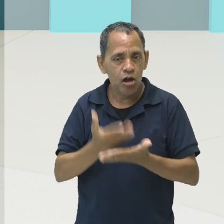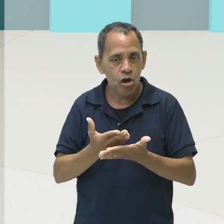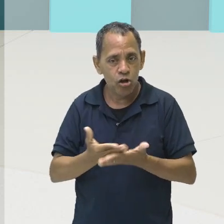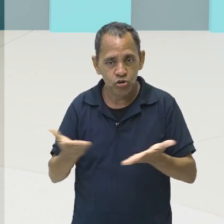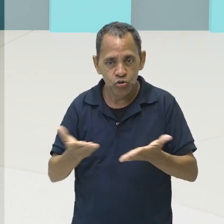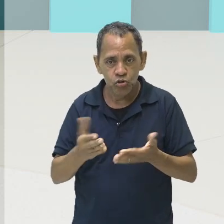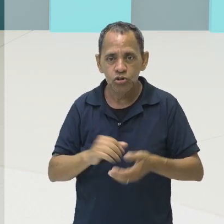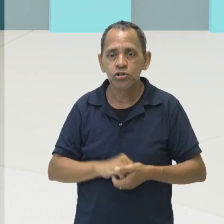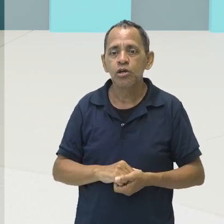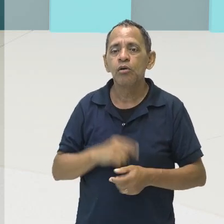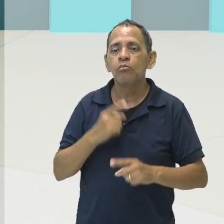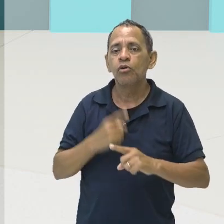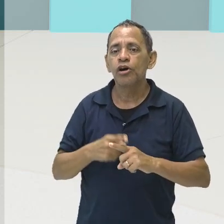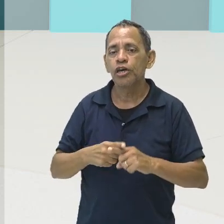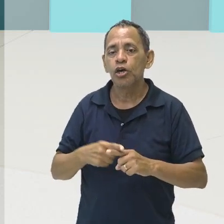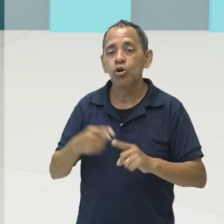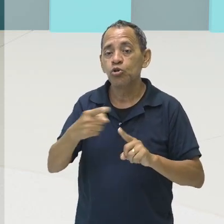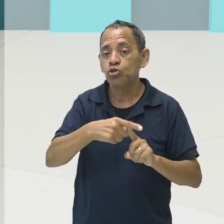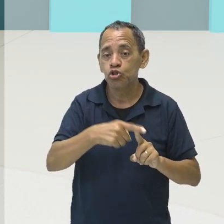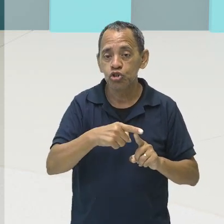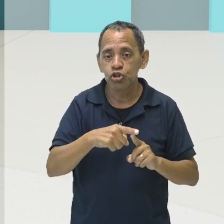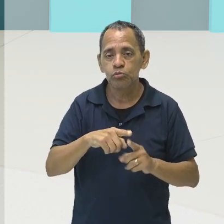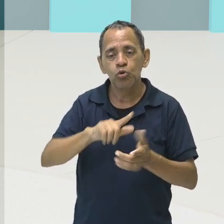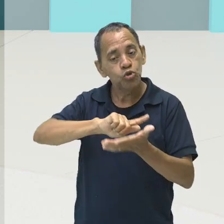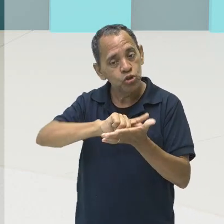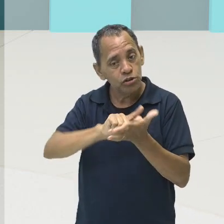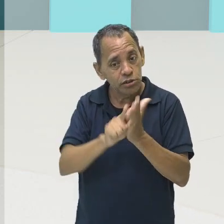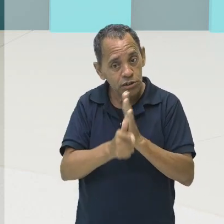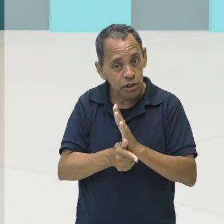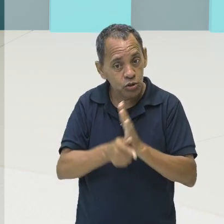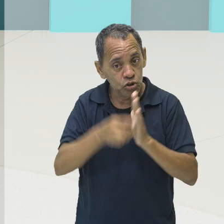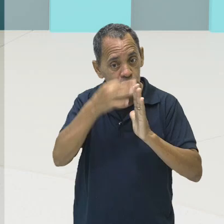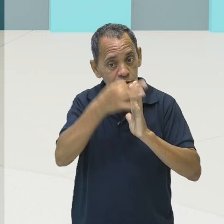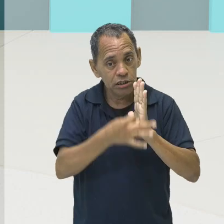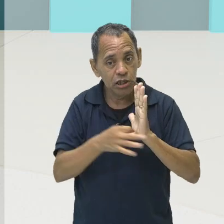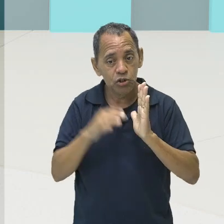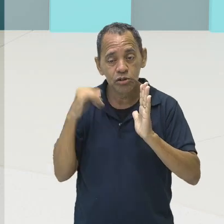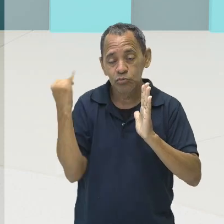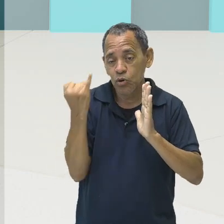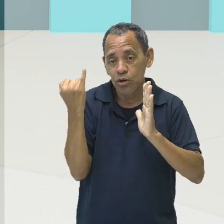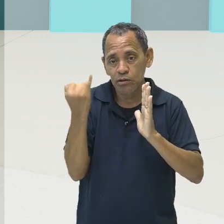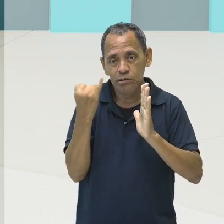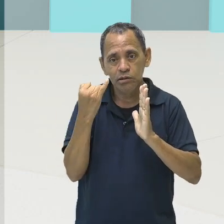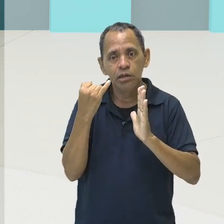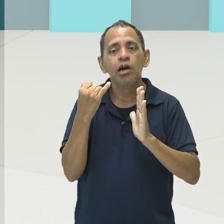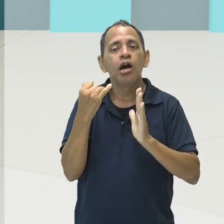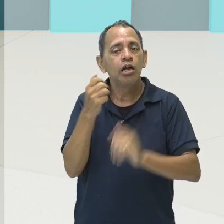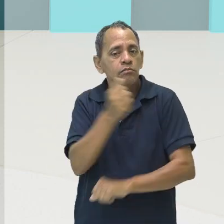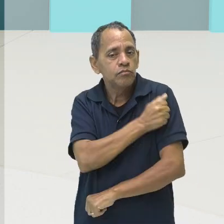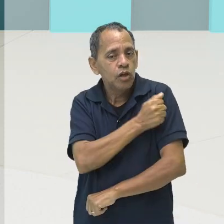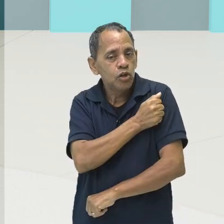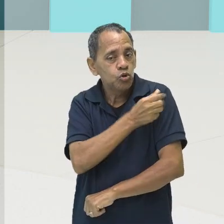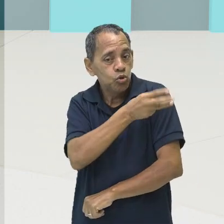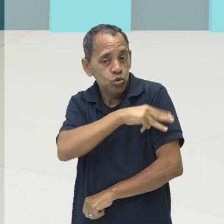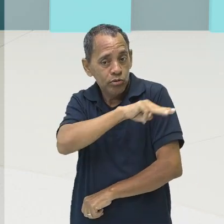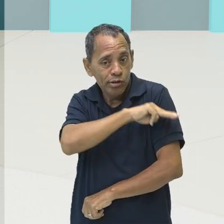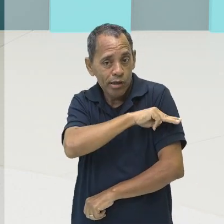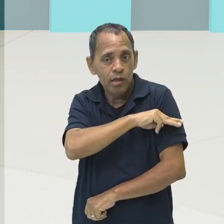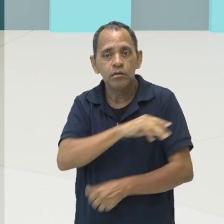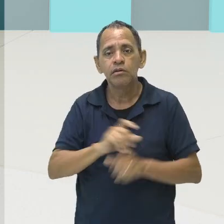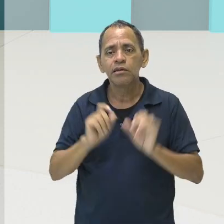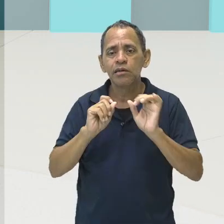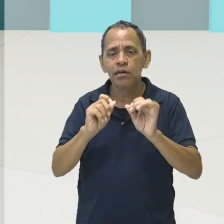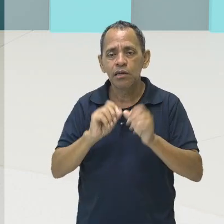de um tipo de texto, né? De um gênero textual muito importante para os alunos da terceira série do ensino médio, que